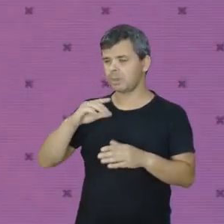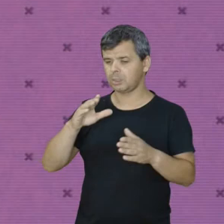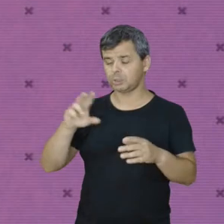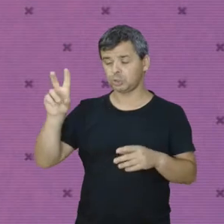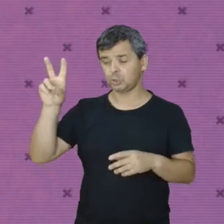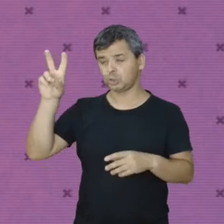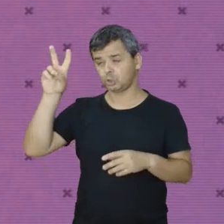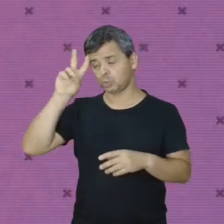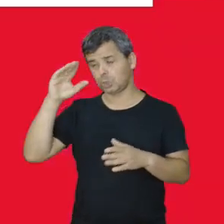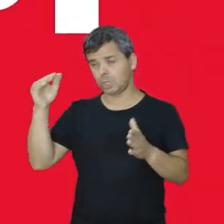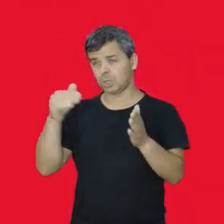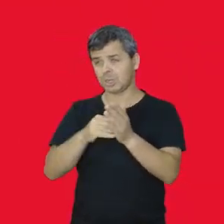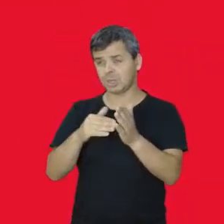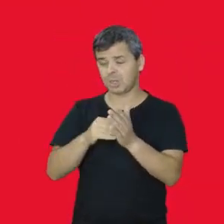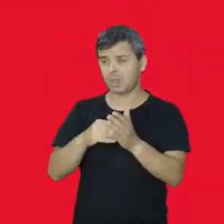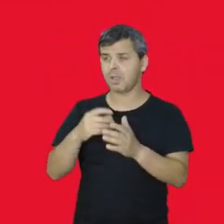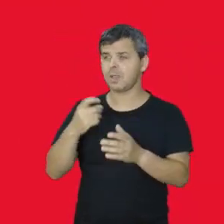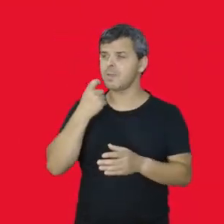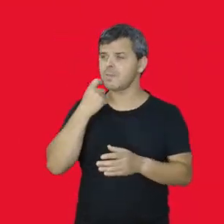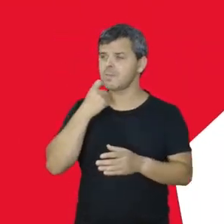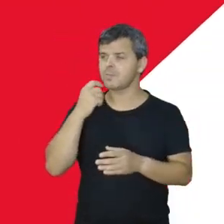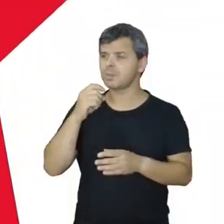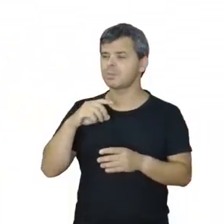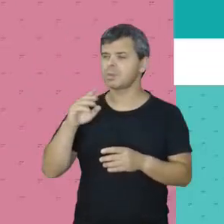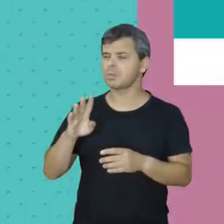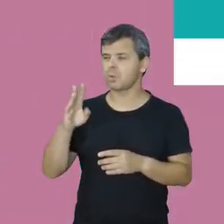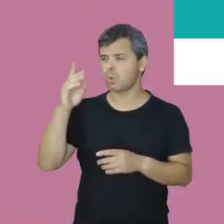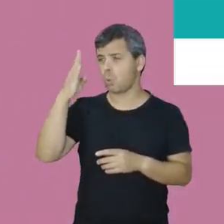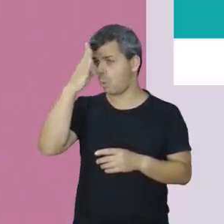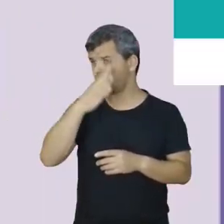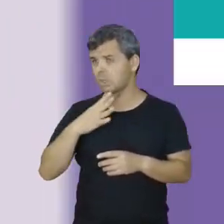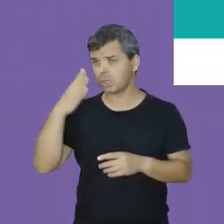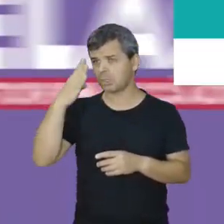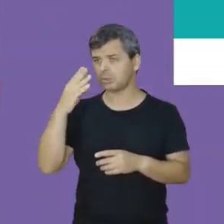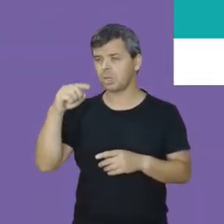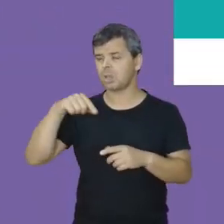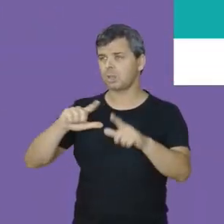a sexta-feira, sempre às 4h, aqui na TVPT.